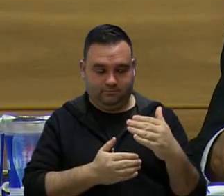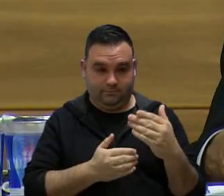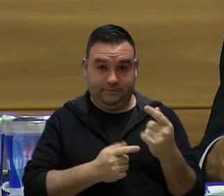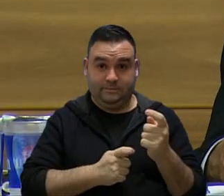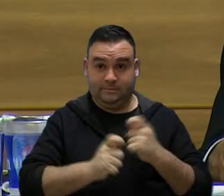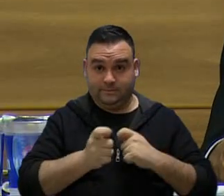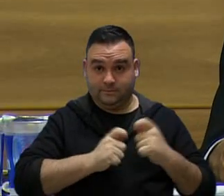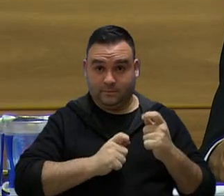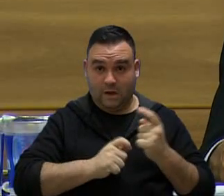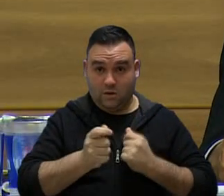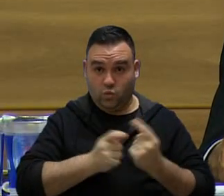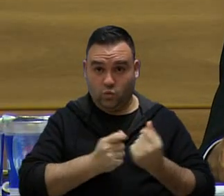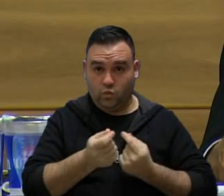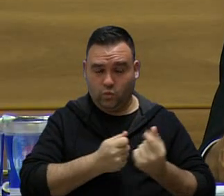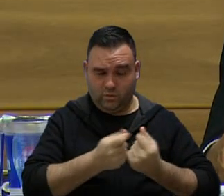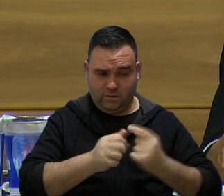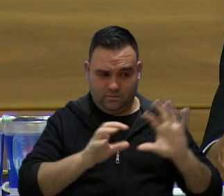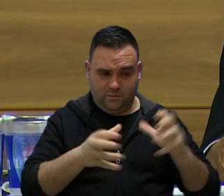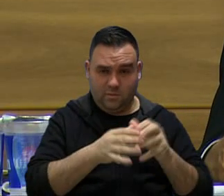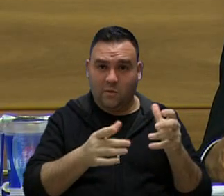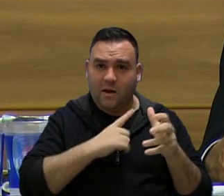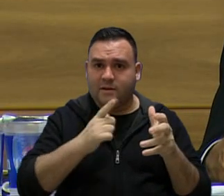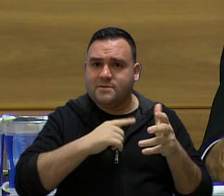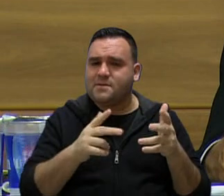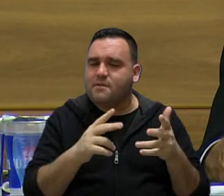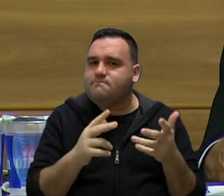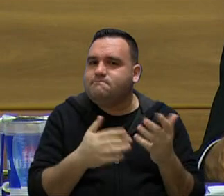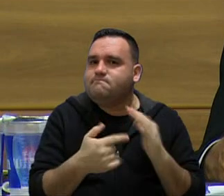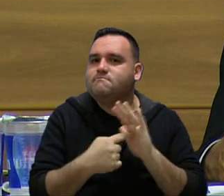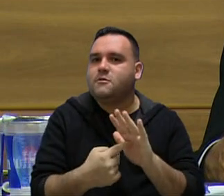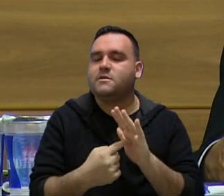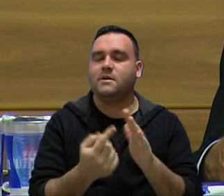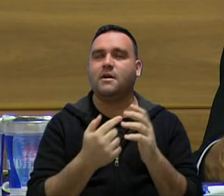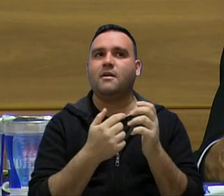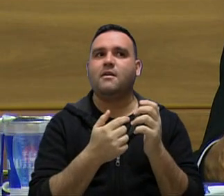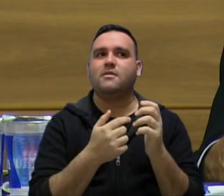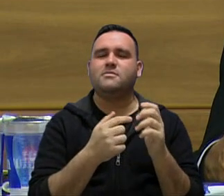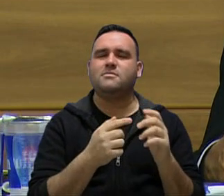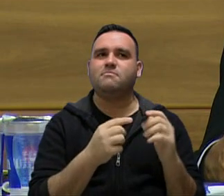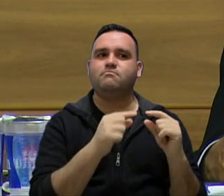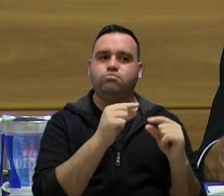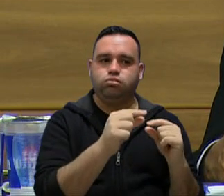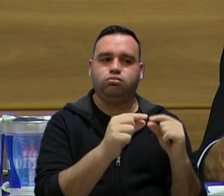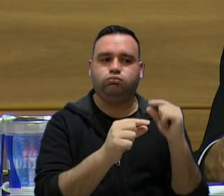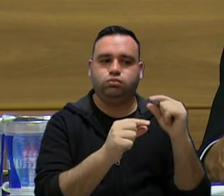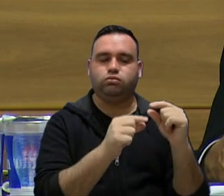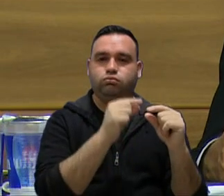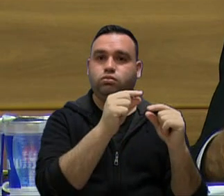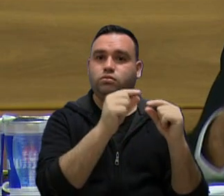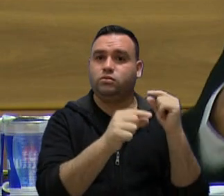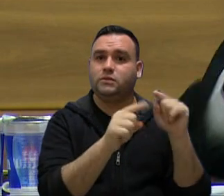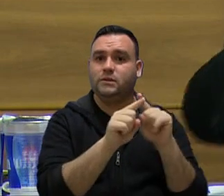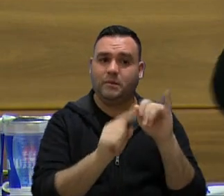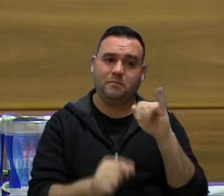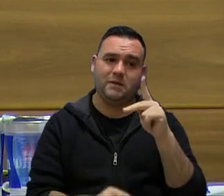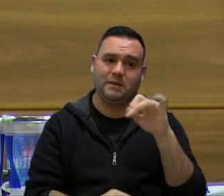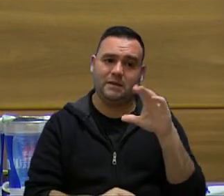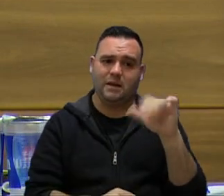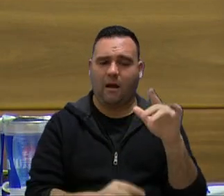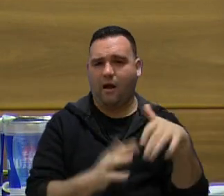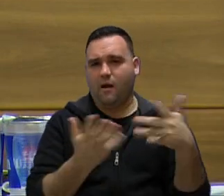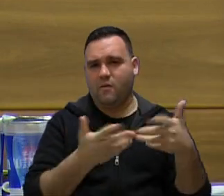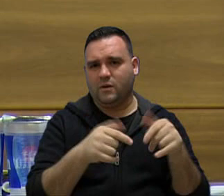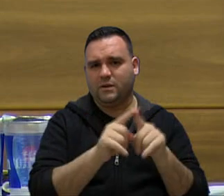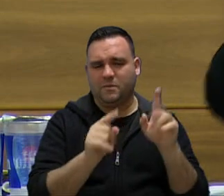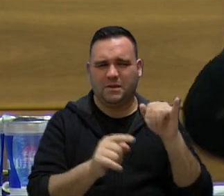própria economia ela ela dá sinais odeio a recuperação baixo assim no sentido também do próprio ipca tá